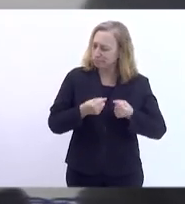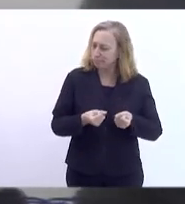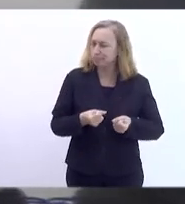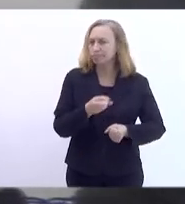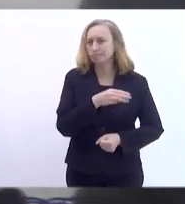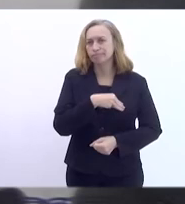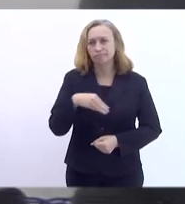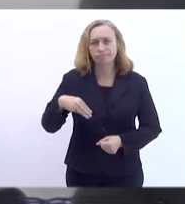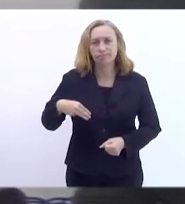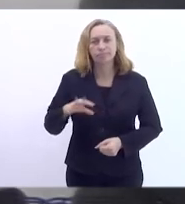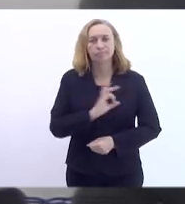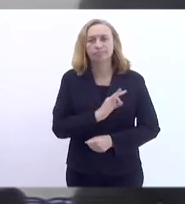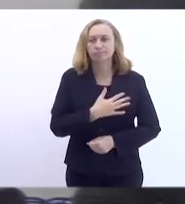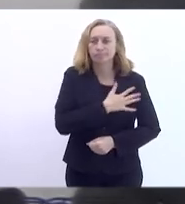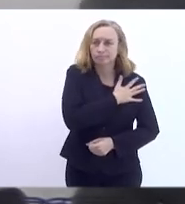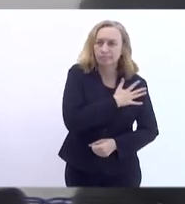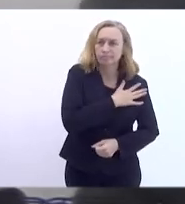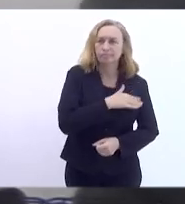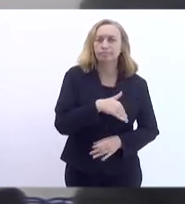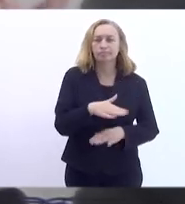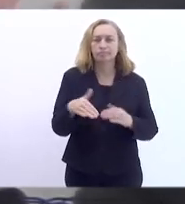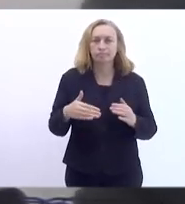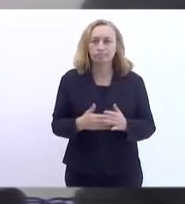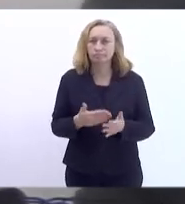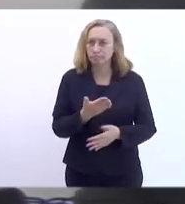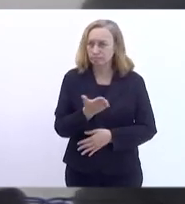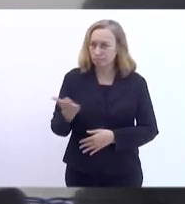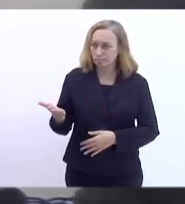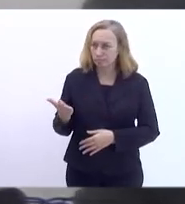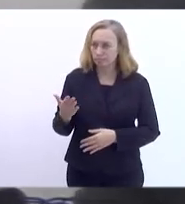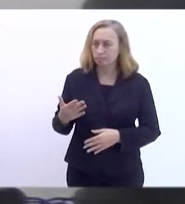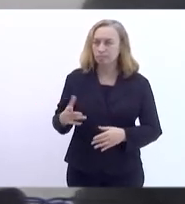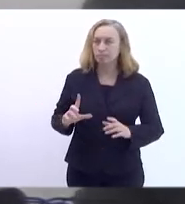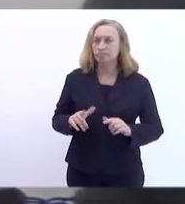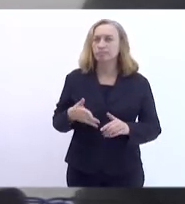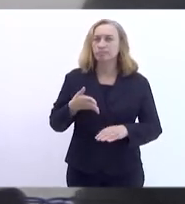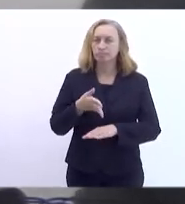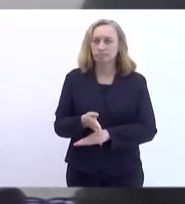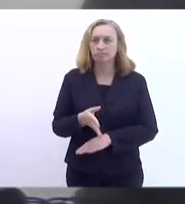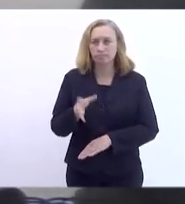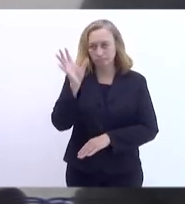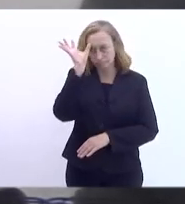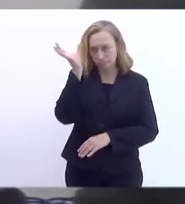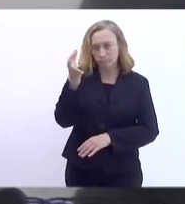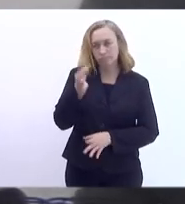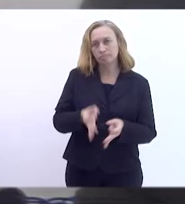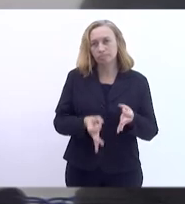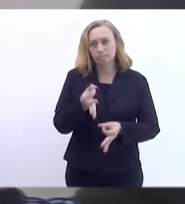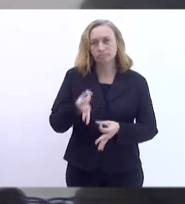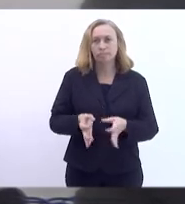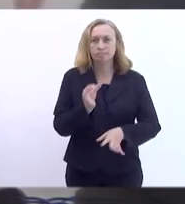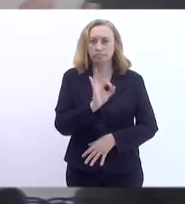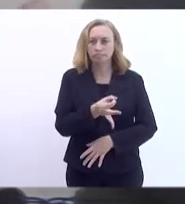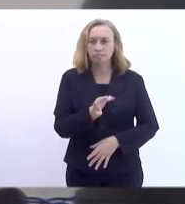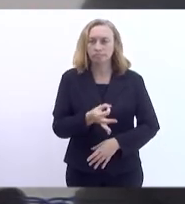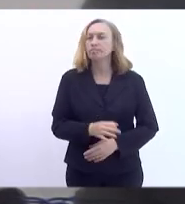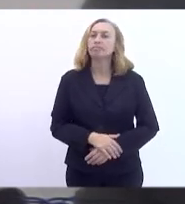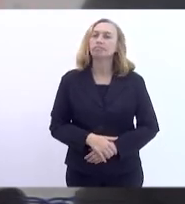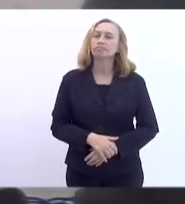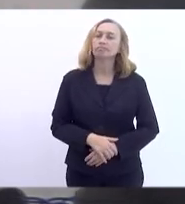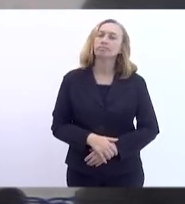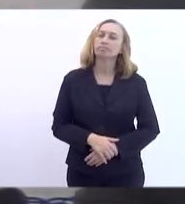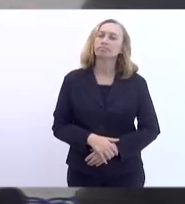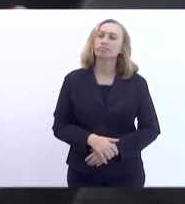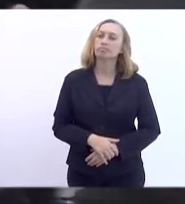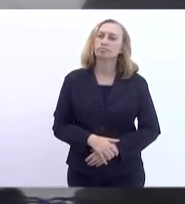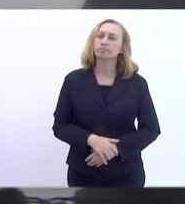o ministério público a polícia militar os candidatos fazem para chegar a uma solução que seja juridicamente consistente e que